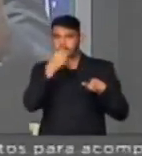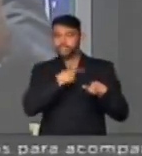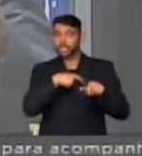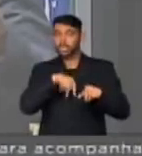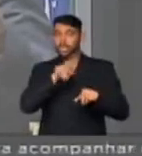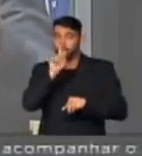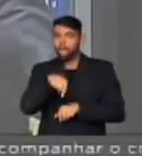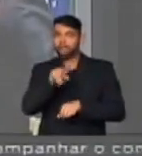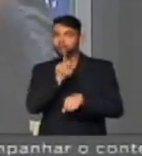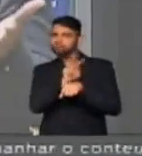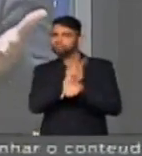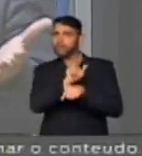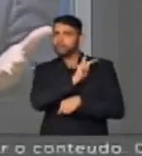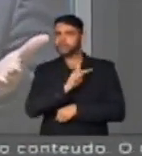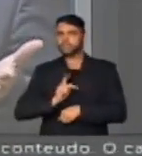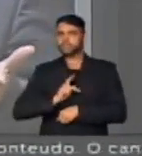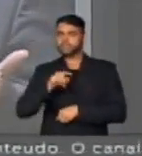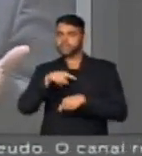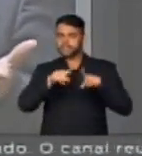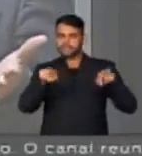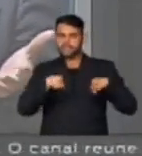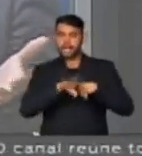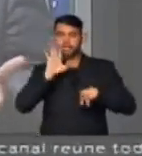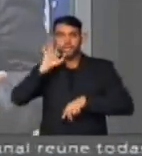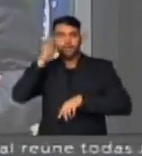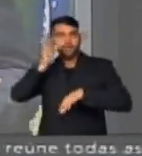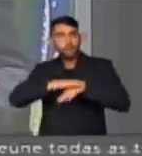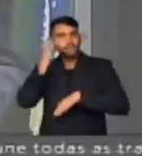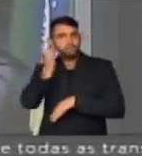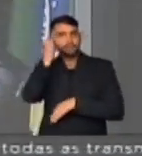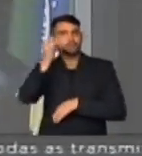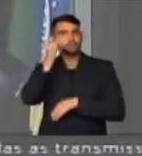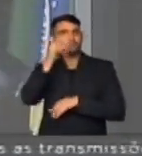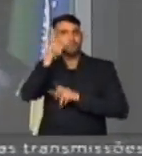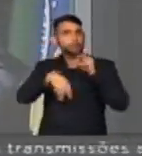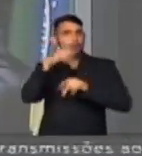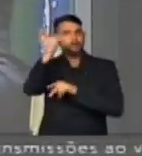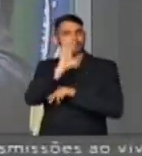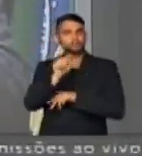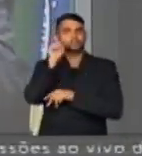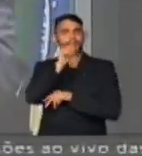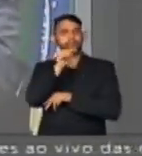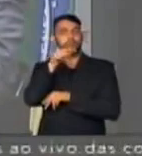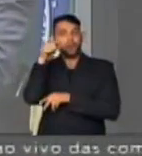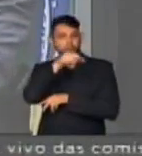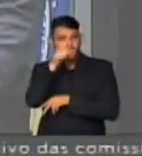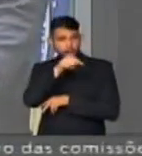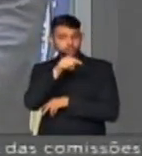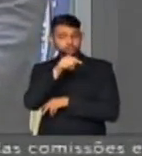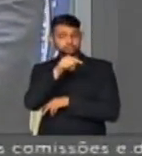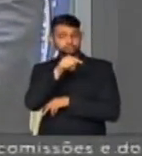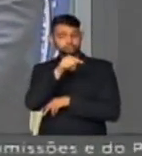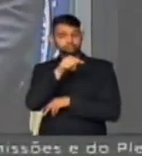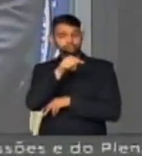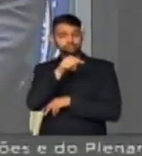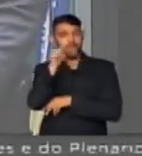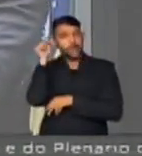o país na sala de decisão mais importante para a sociedade brasileira. Lá,